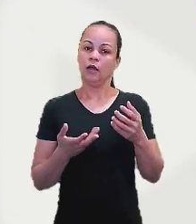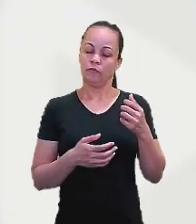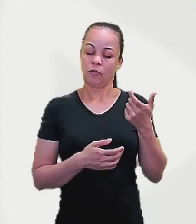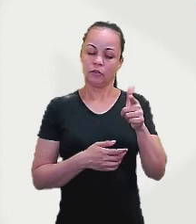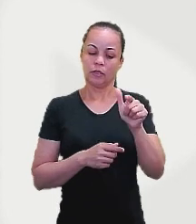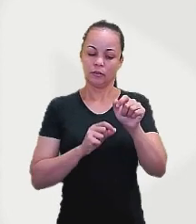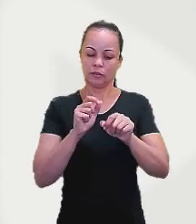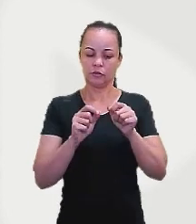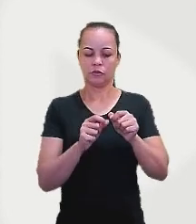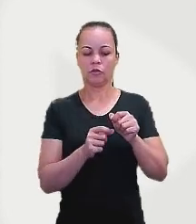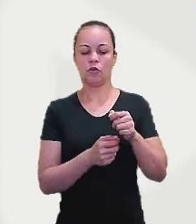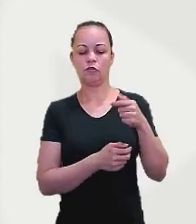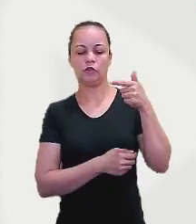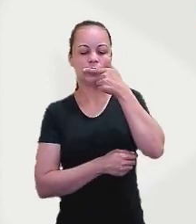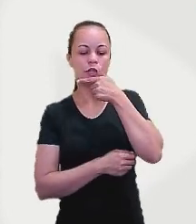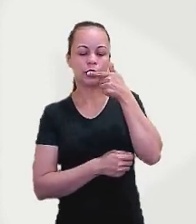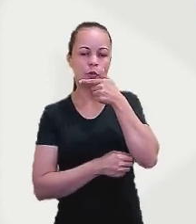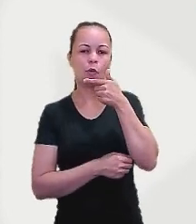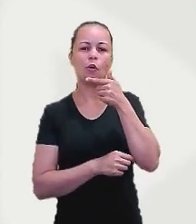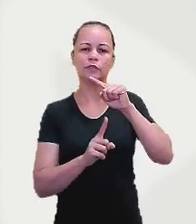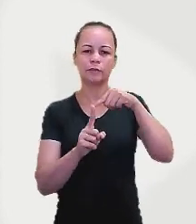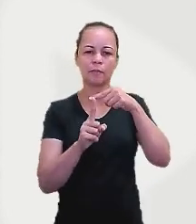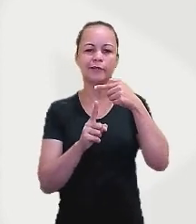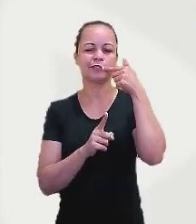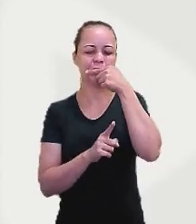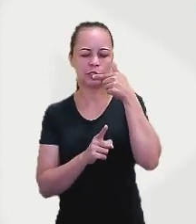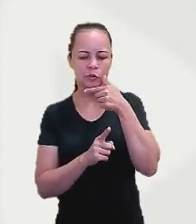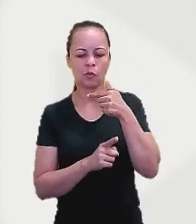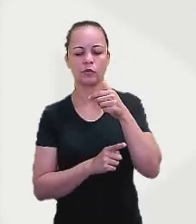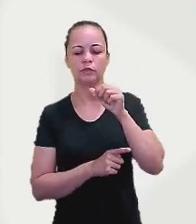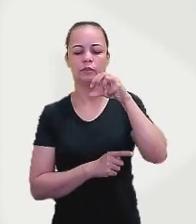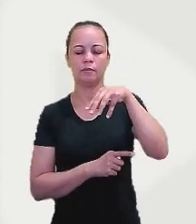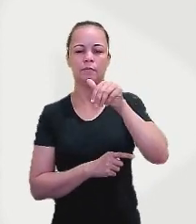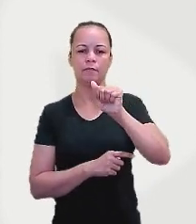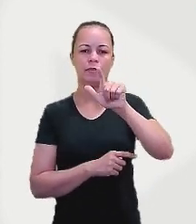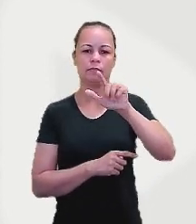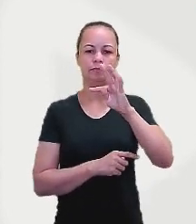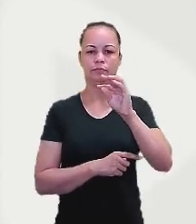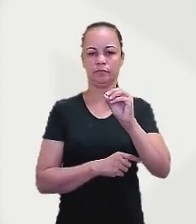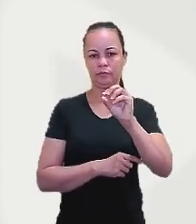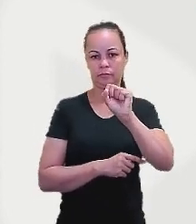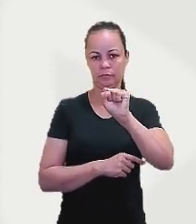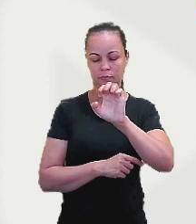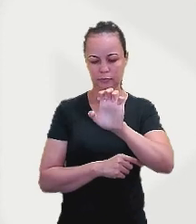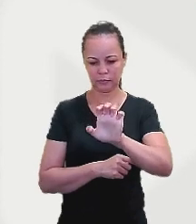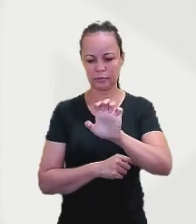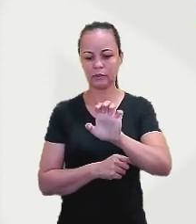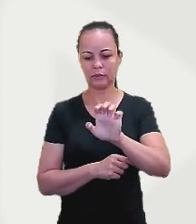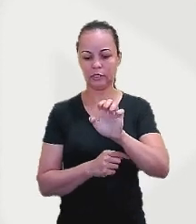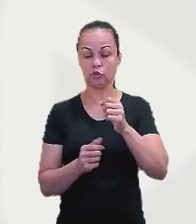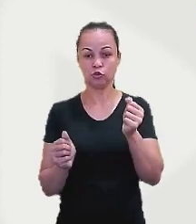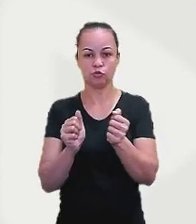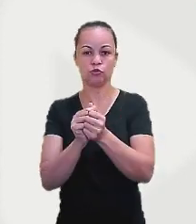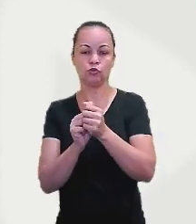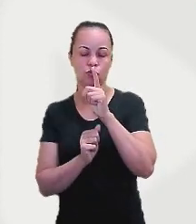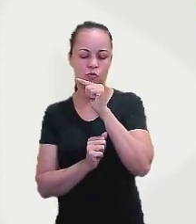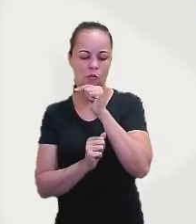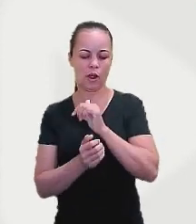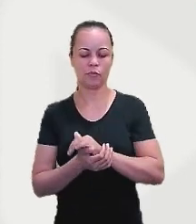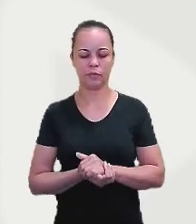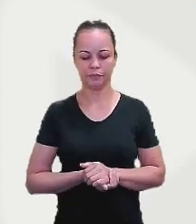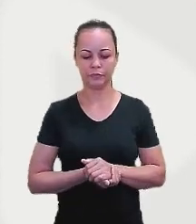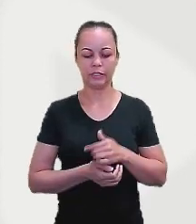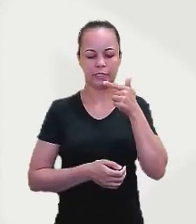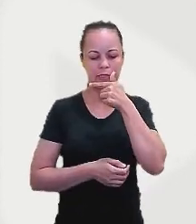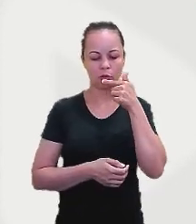malte. Glicose com frutose, sacarose. Você encontra onde? Cana de açúcar, né? O açúcar lá da cozinha. Glicose